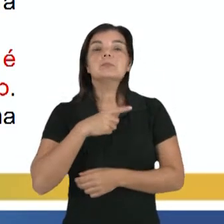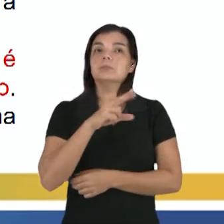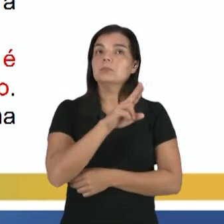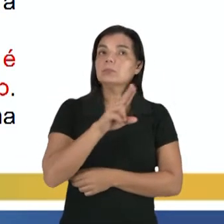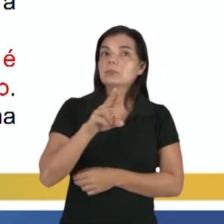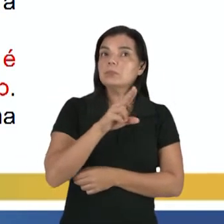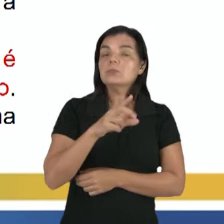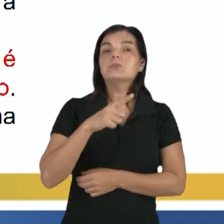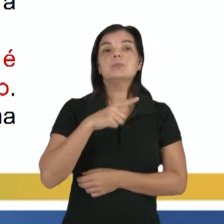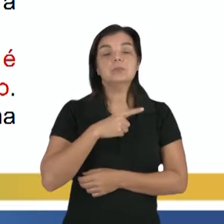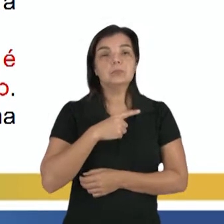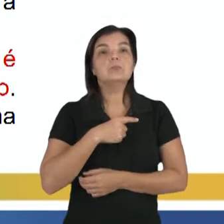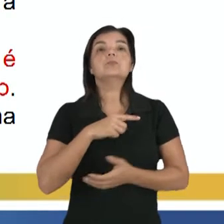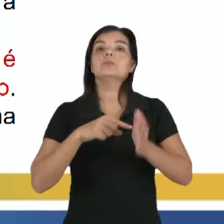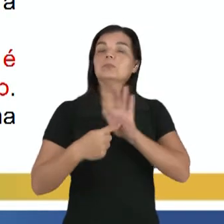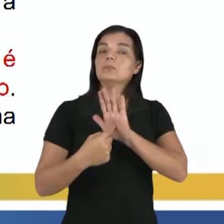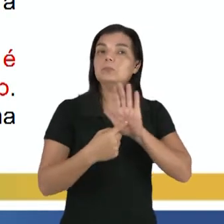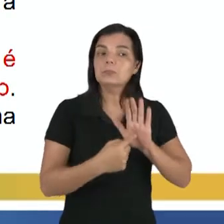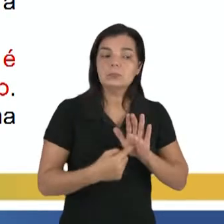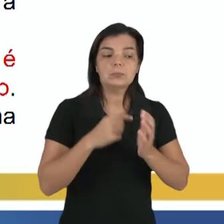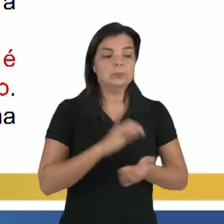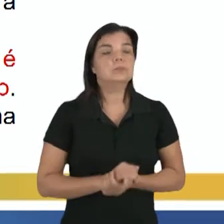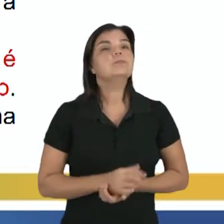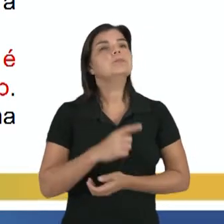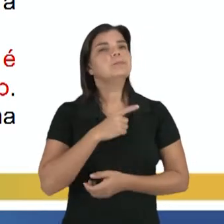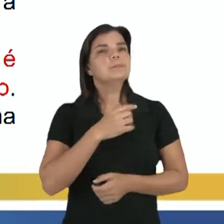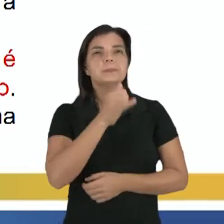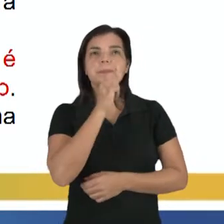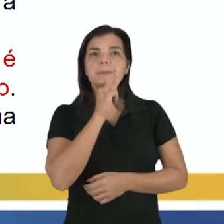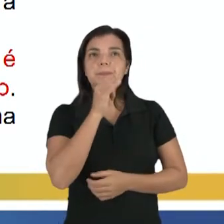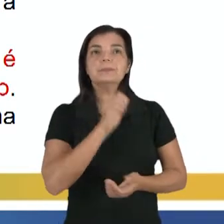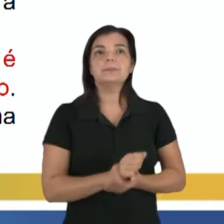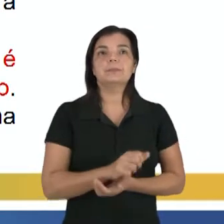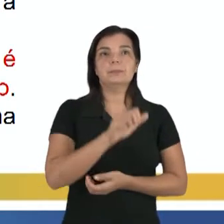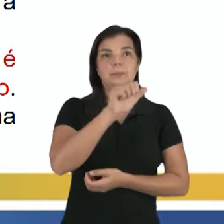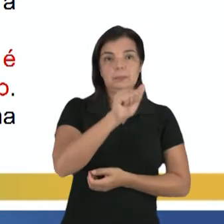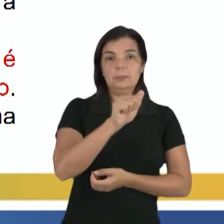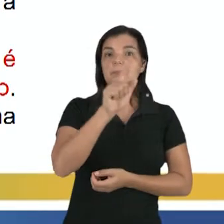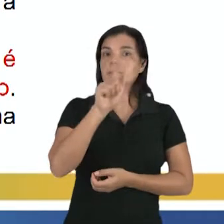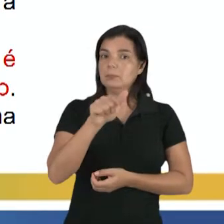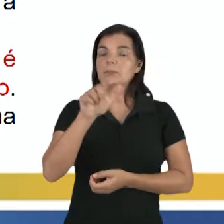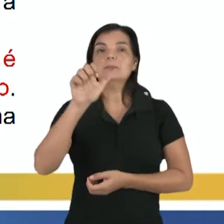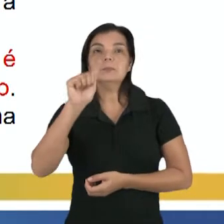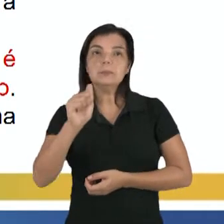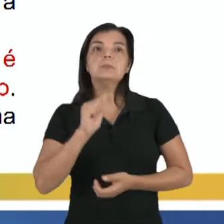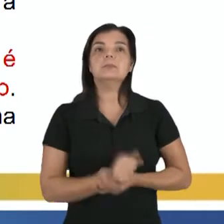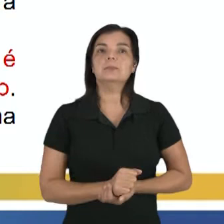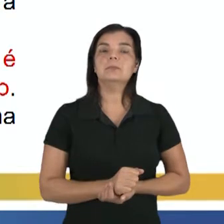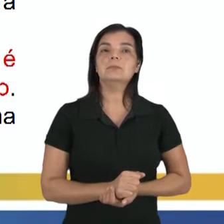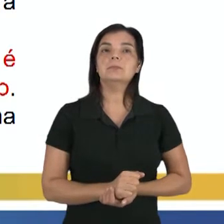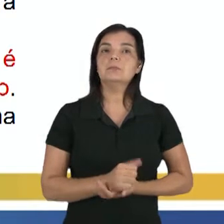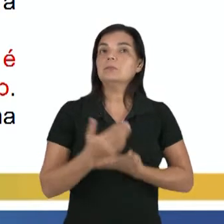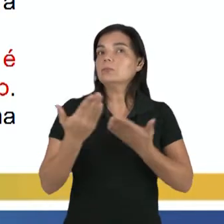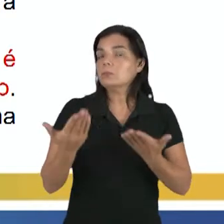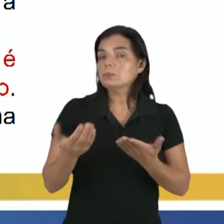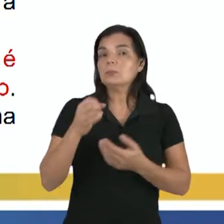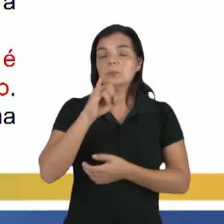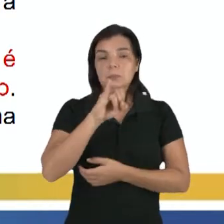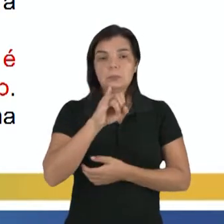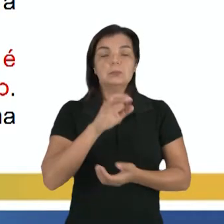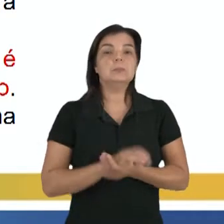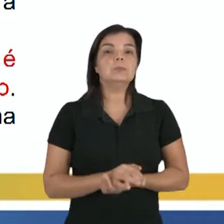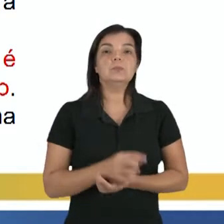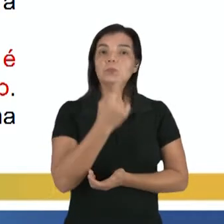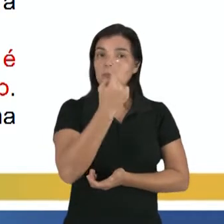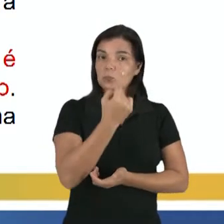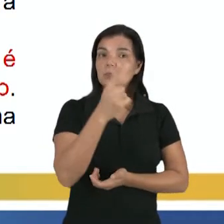nome, tem um signo que representa. Aí ele dá o exemplo, A é A. Por exemplo, A é A. Então, se eu disser que